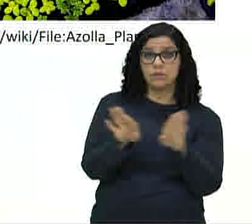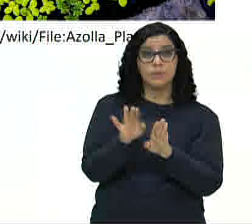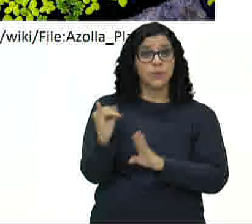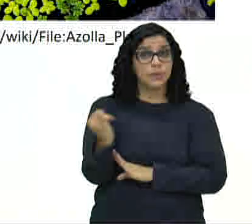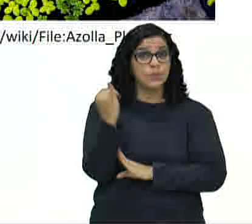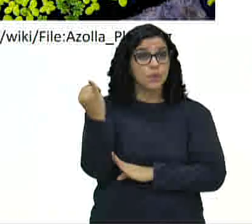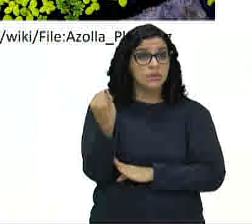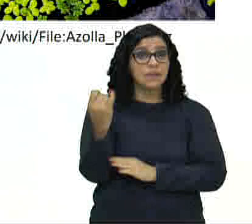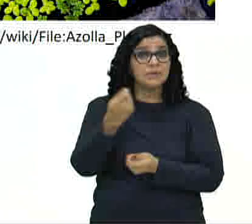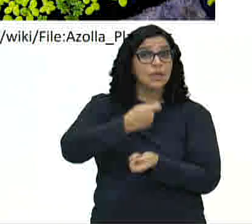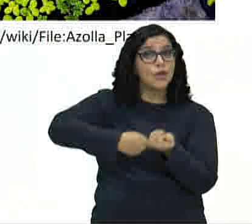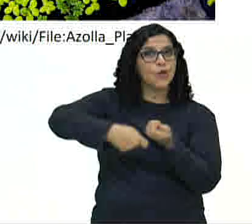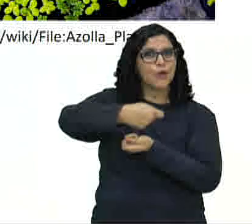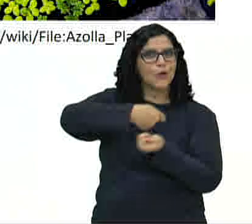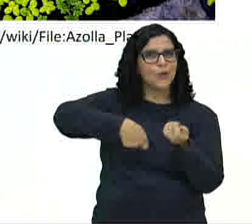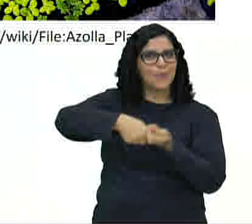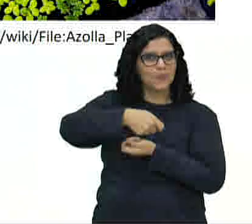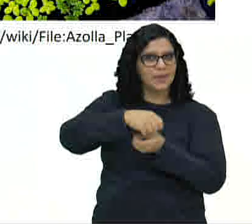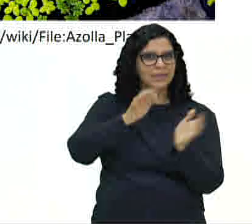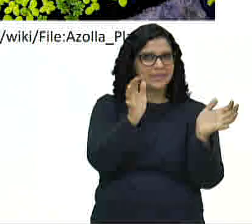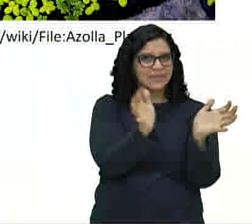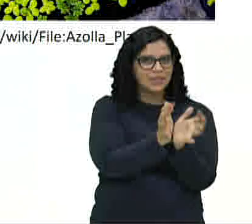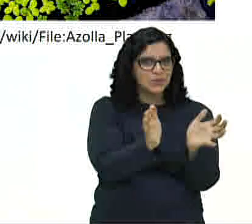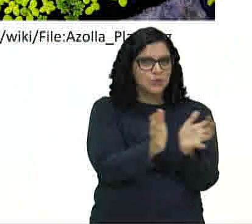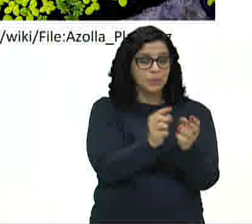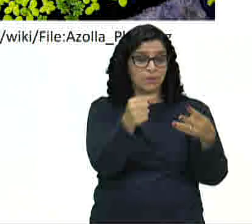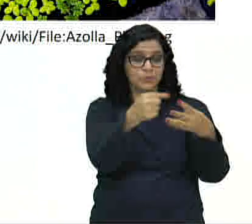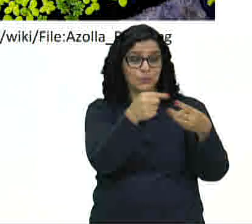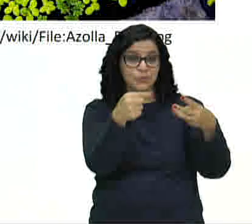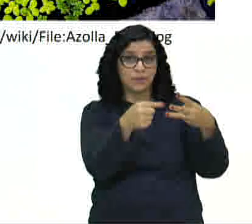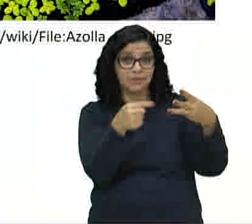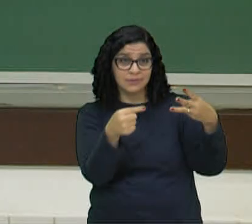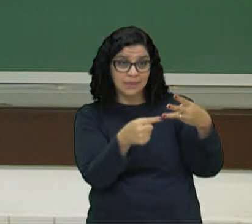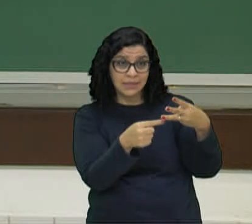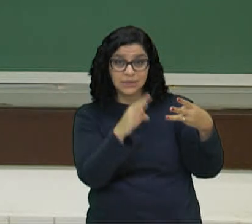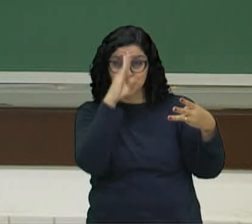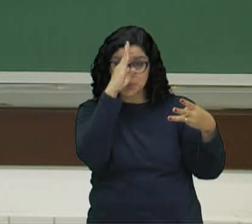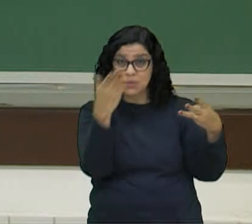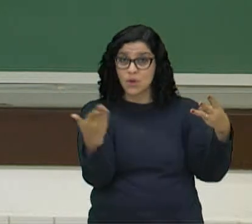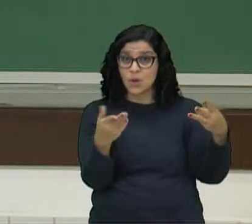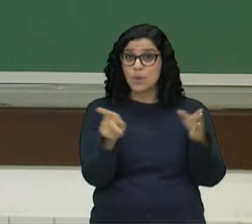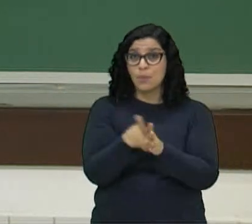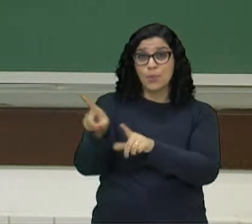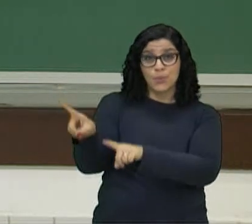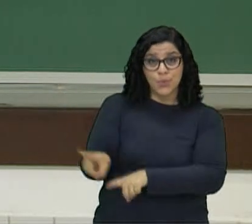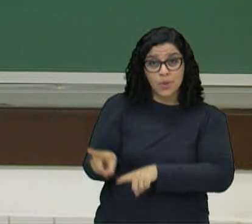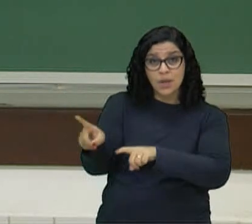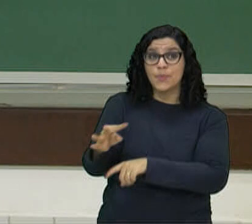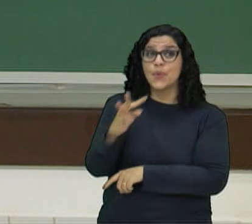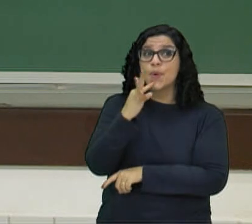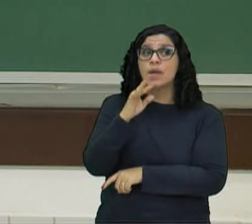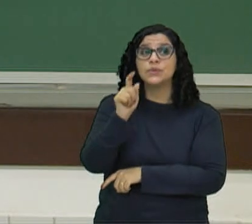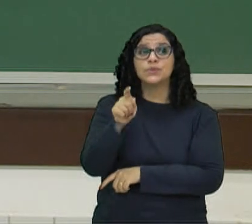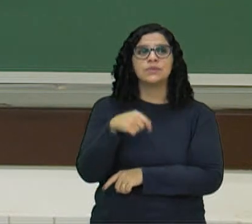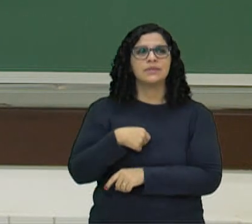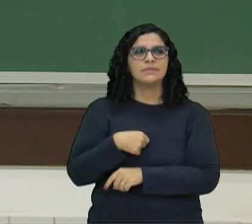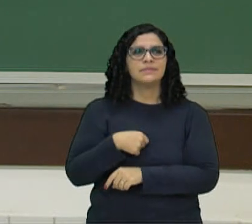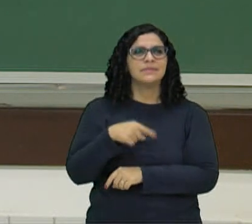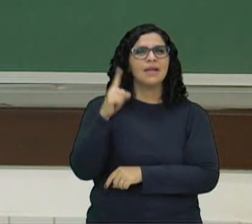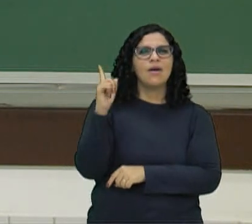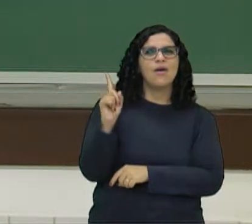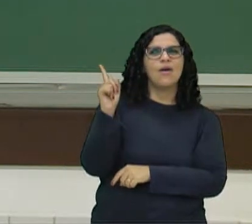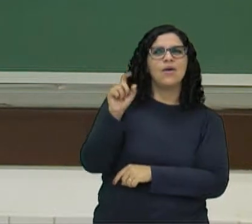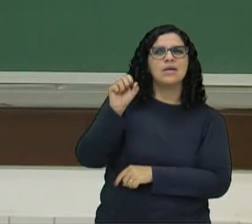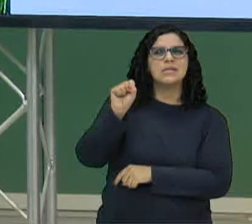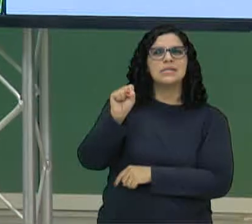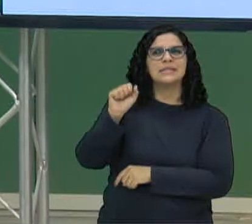importância econômica das pteridófitas. Três coisas, uma delas principalmente o pessoal do campo vai conhecer. Qual é? Esta